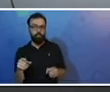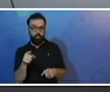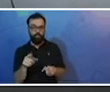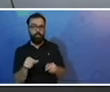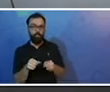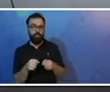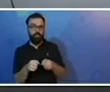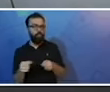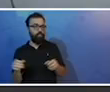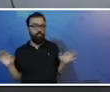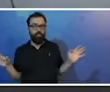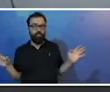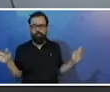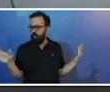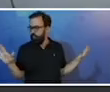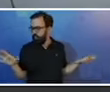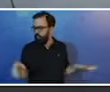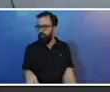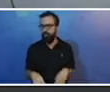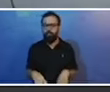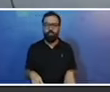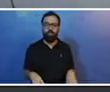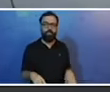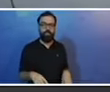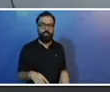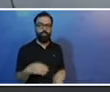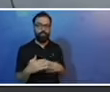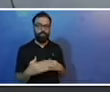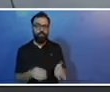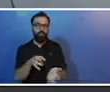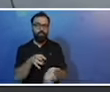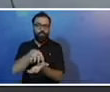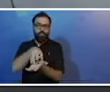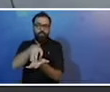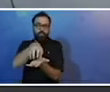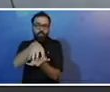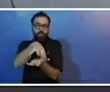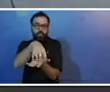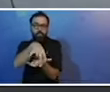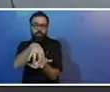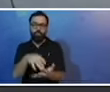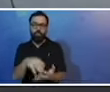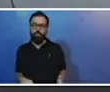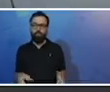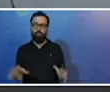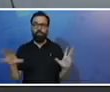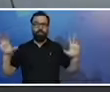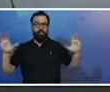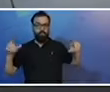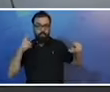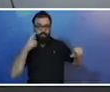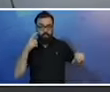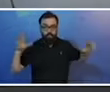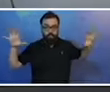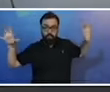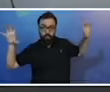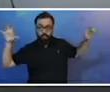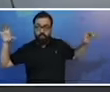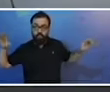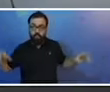a mosca certo Depois temos a aranha Então nós vamos abrir as patas da aranha lembra que a